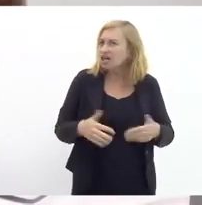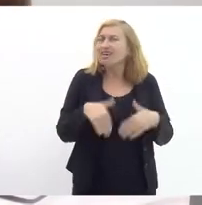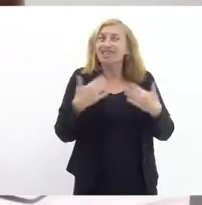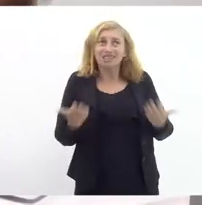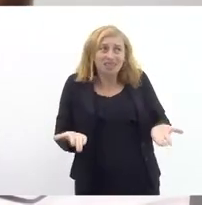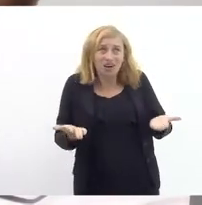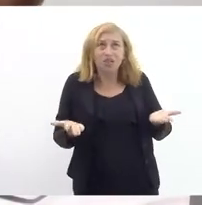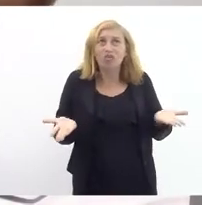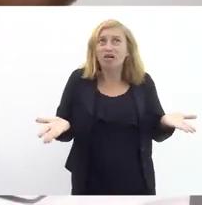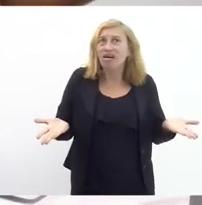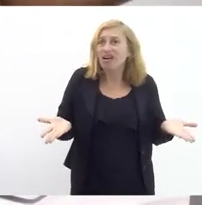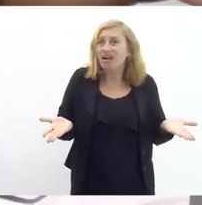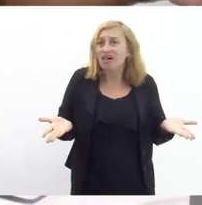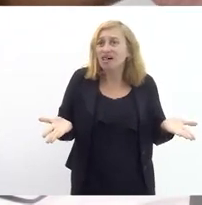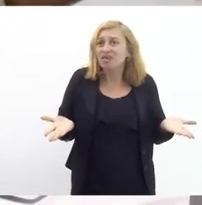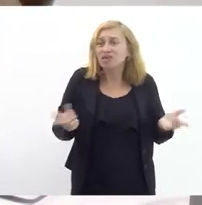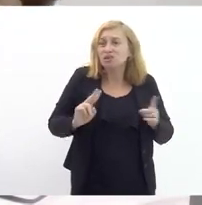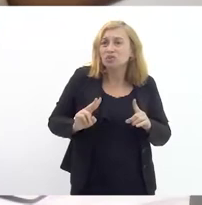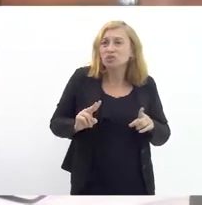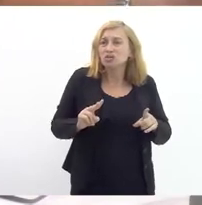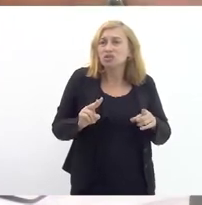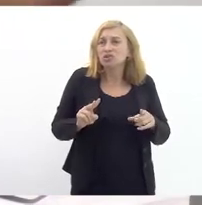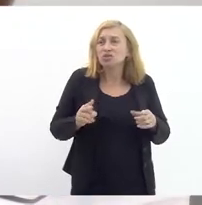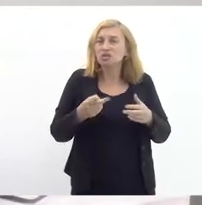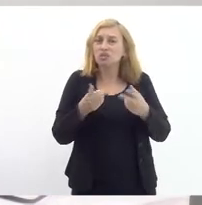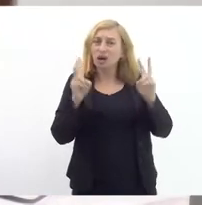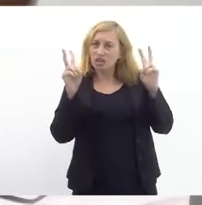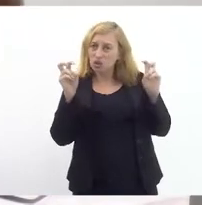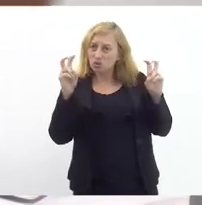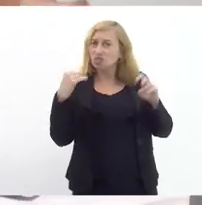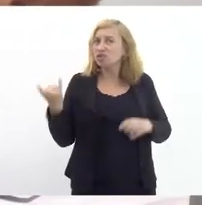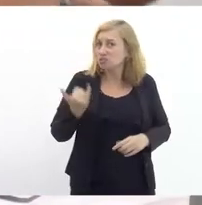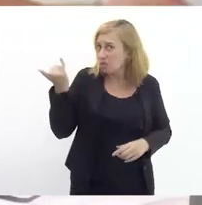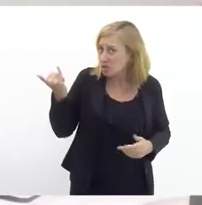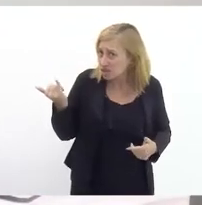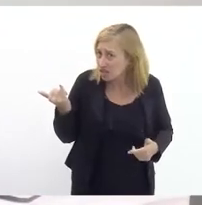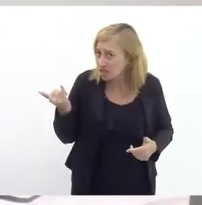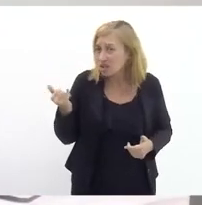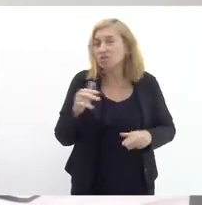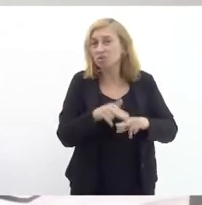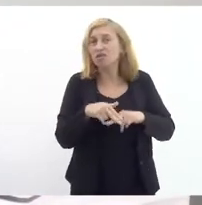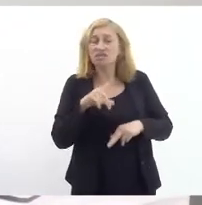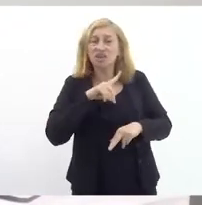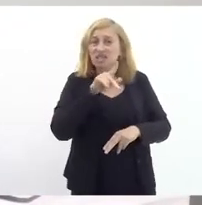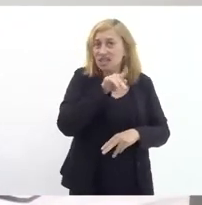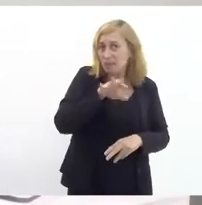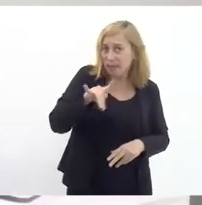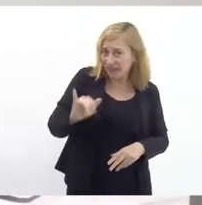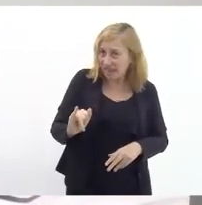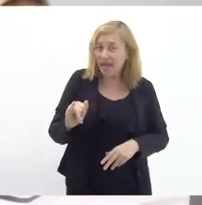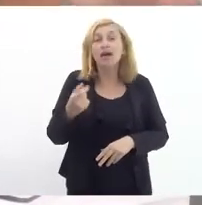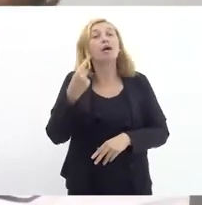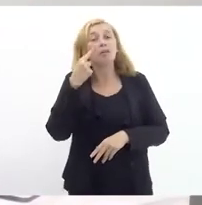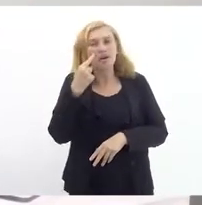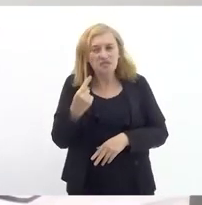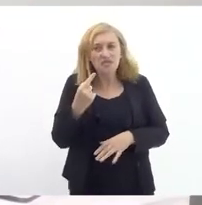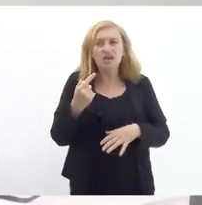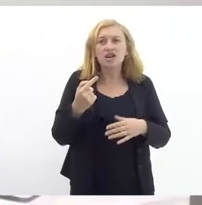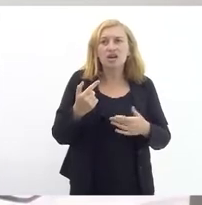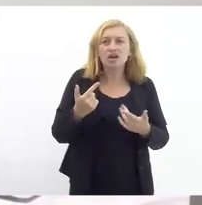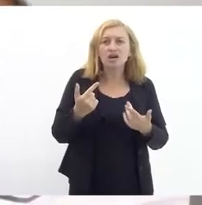são desdobramentos, são importantes. Né? Para isso, existe uma CPI, para que a gente